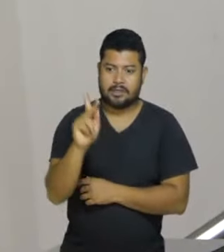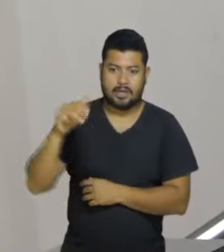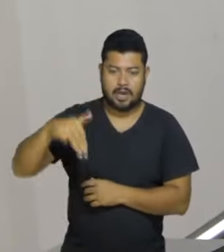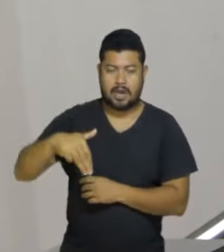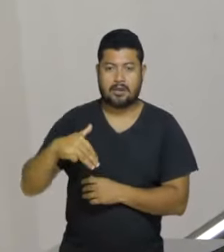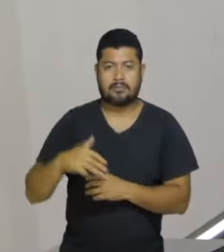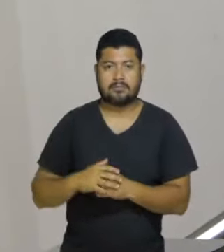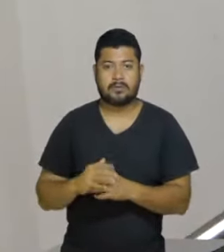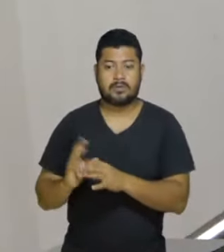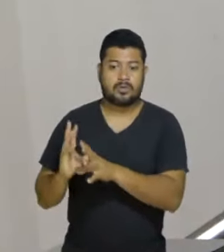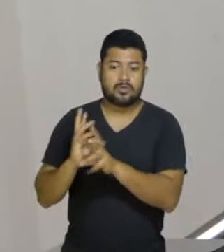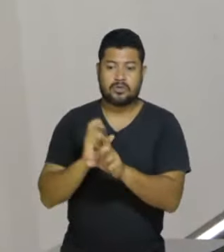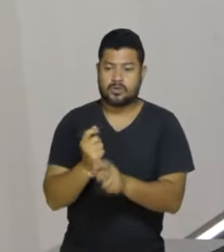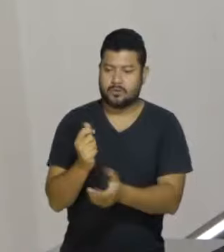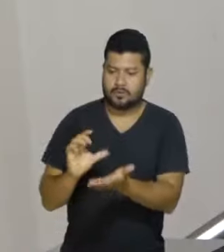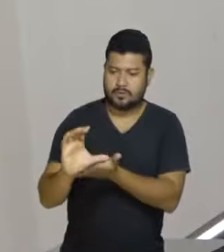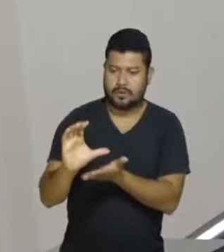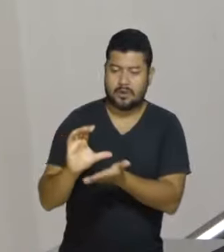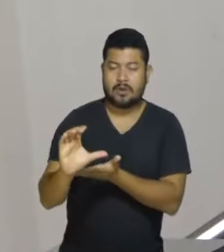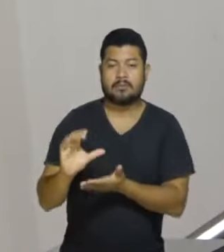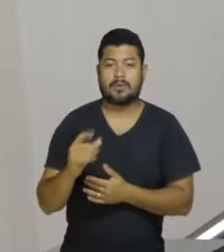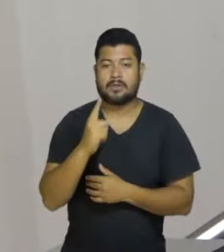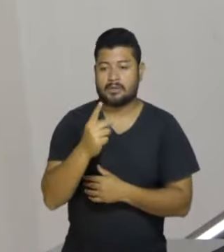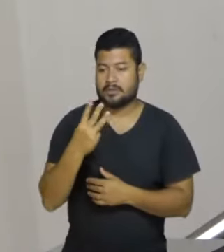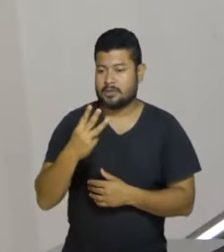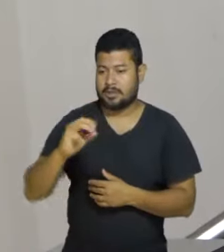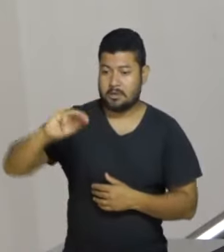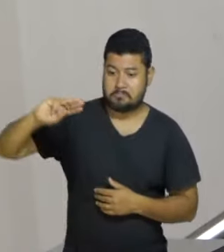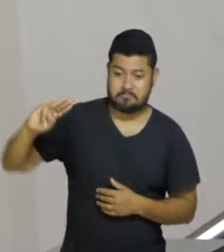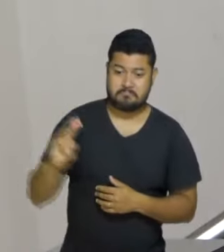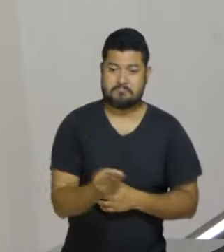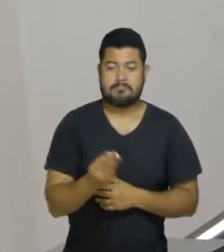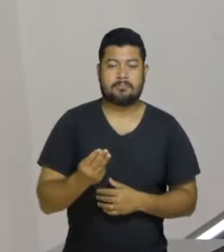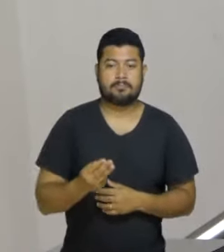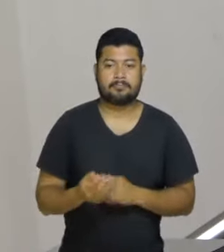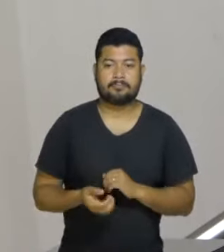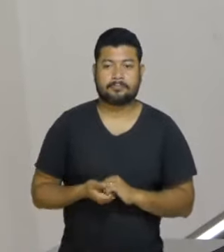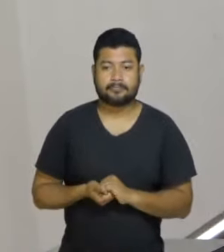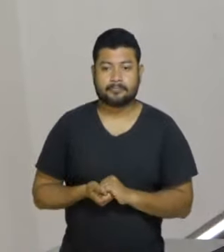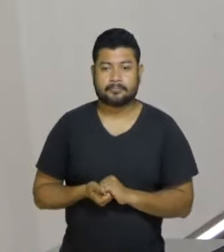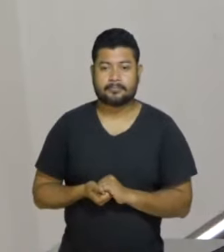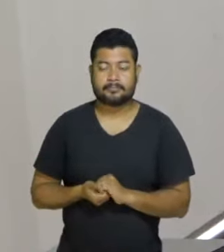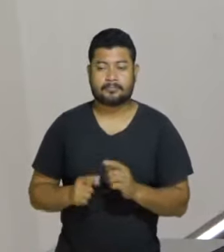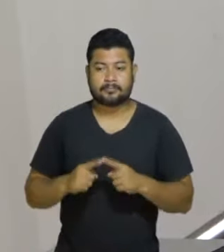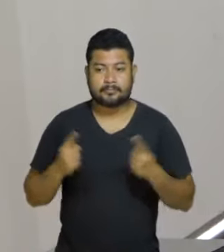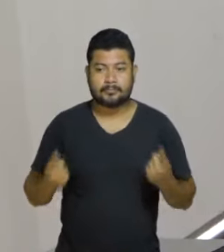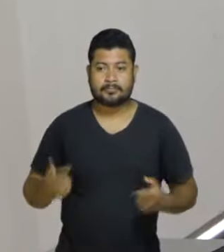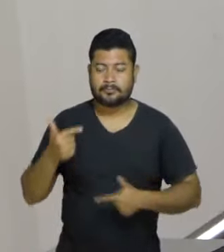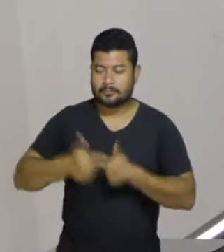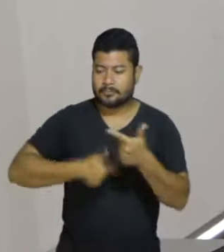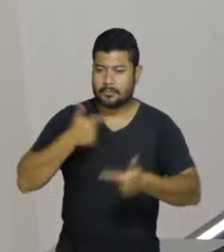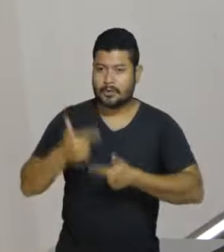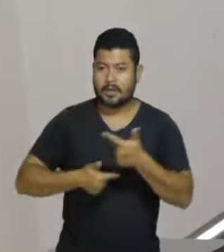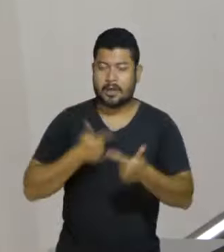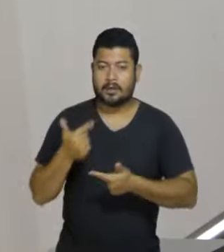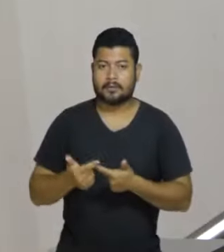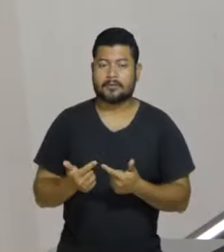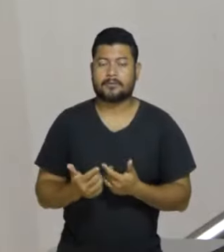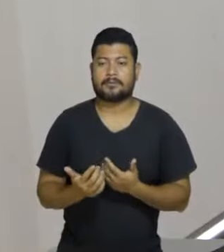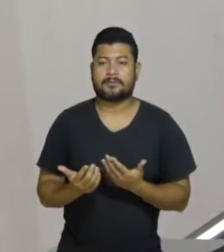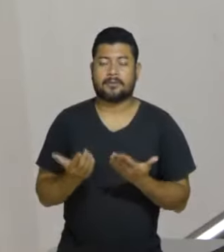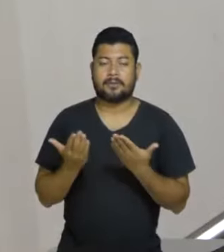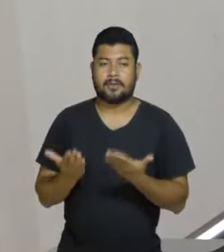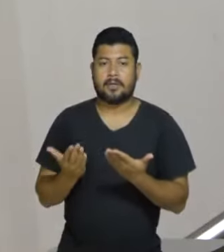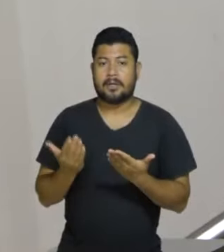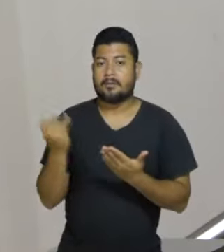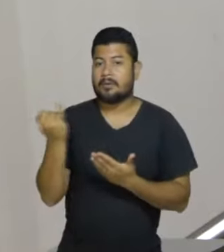cerca de R$130 milhões. Então, que a gente tenha esse trabalho realizado. Uma coisa muito importante salientar